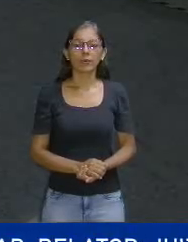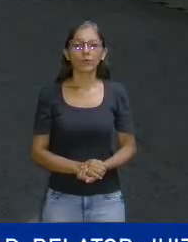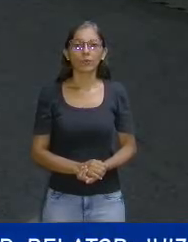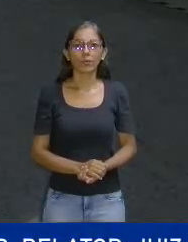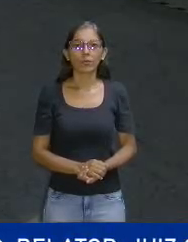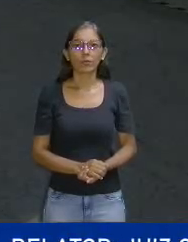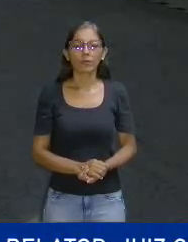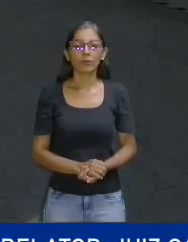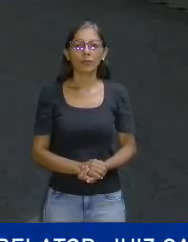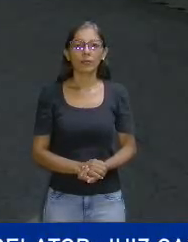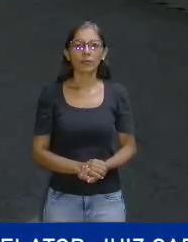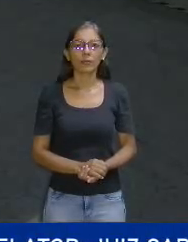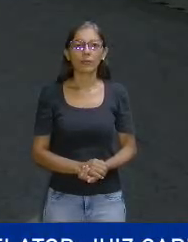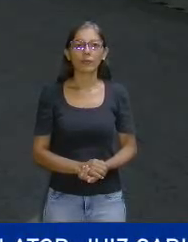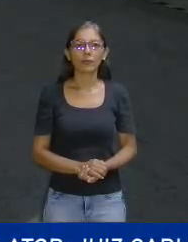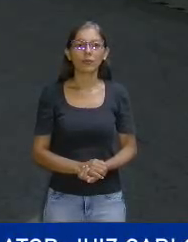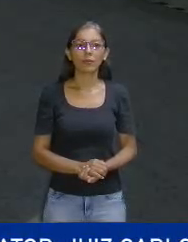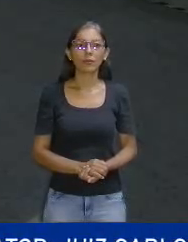Imagem ampla do plenário.